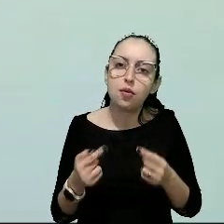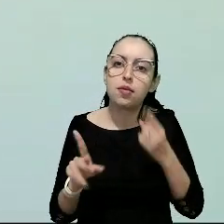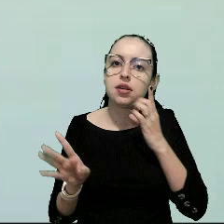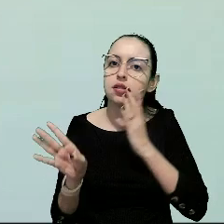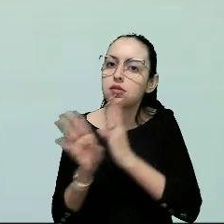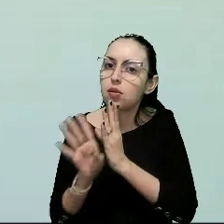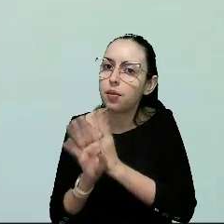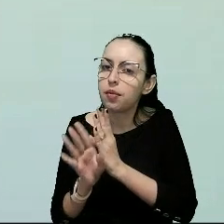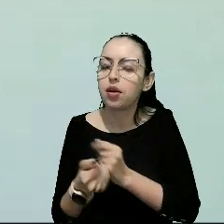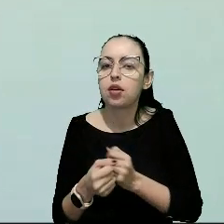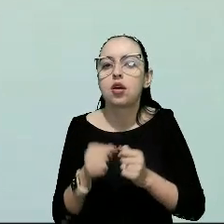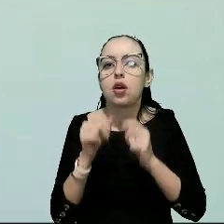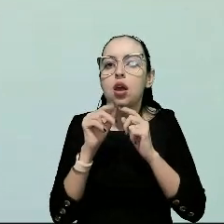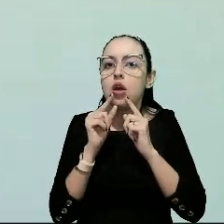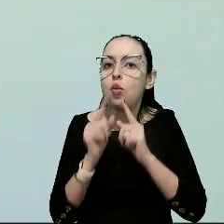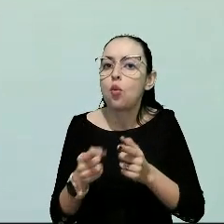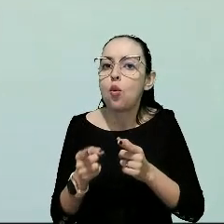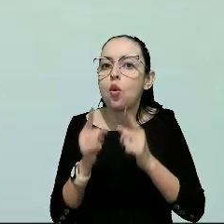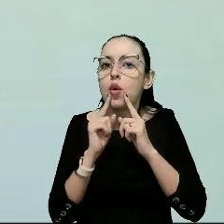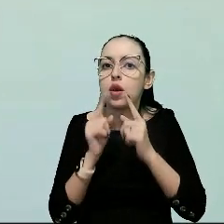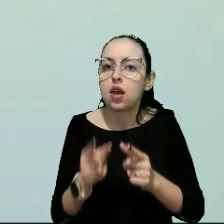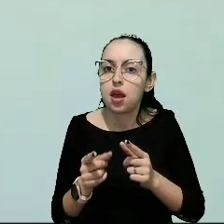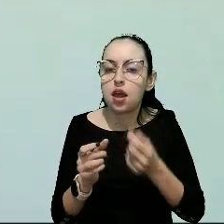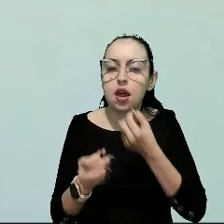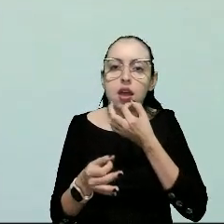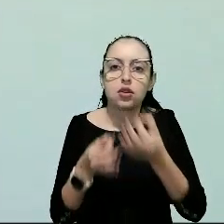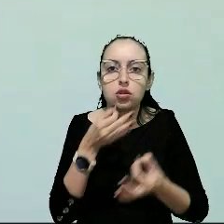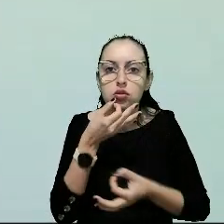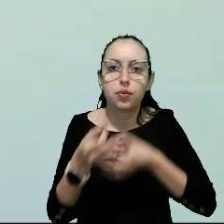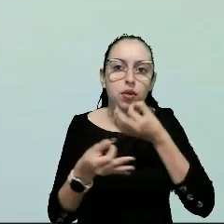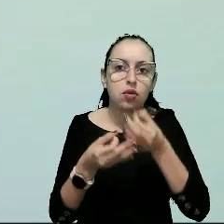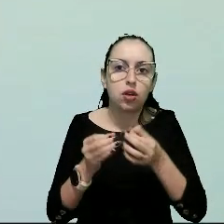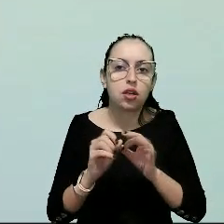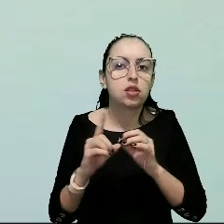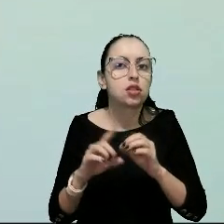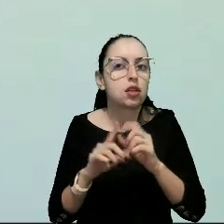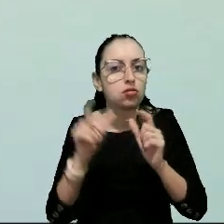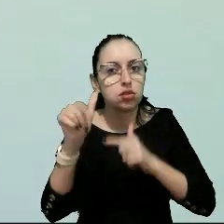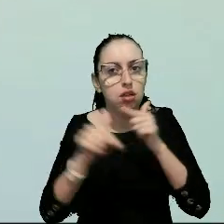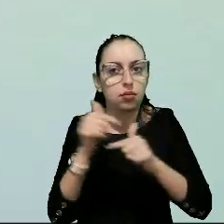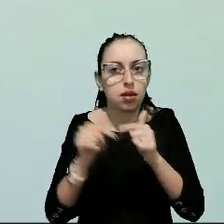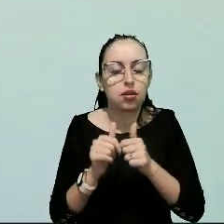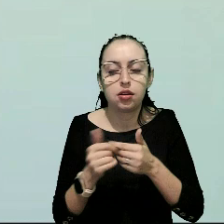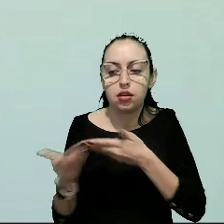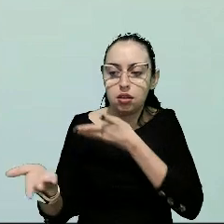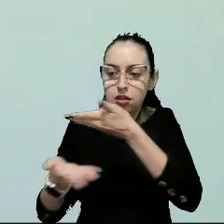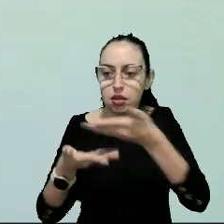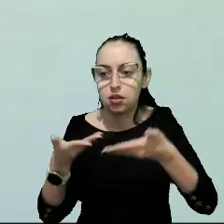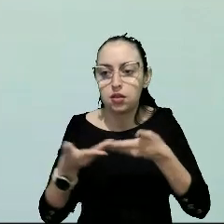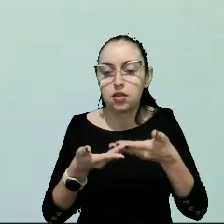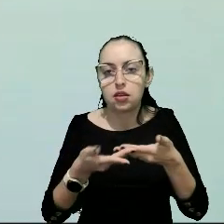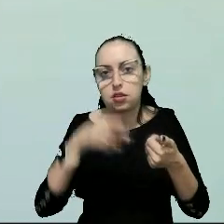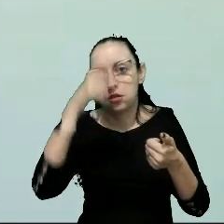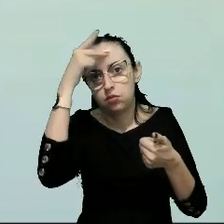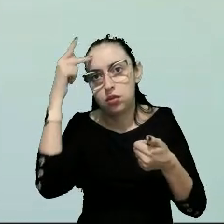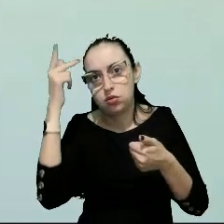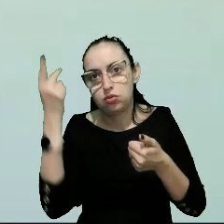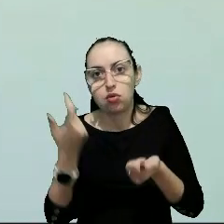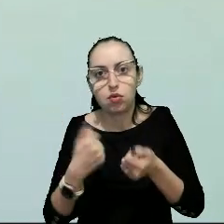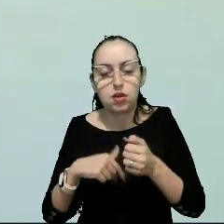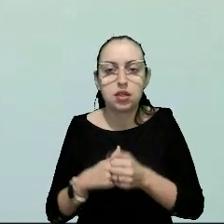eu participo da cirurgia, eu oriento a cirurgia, eu oriento os cirurgiões, eu atendo